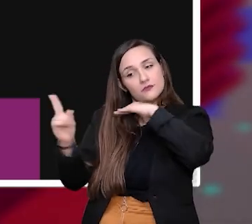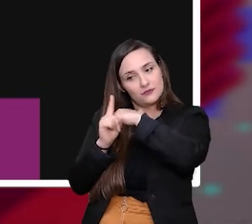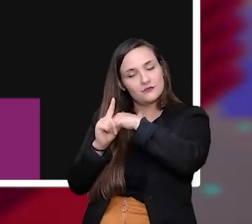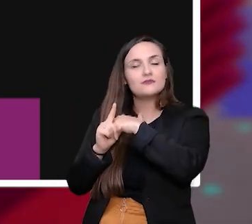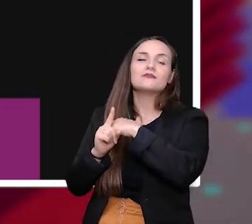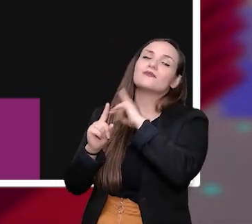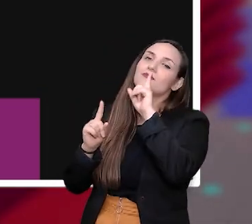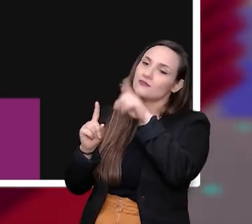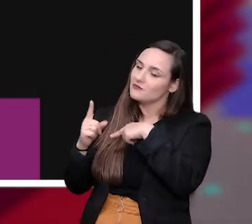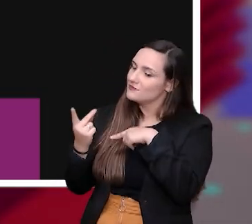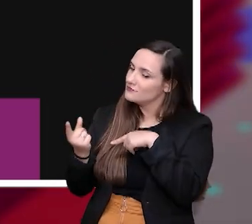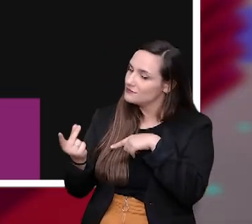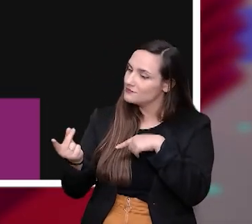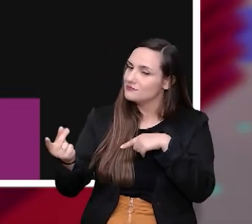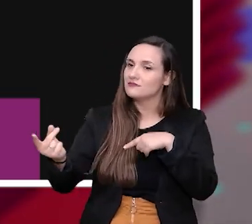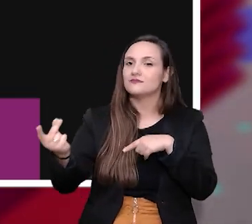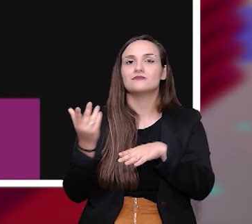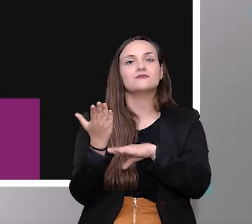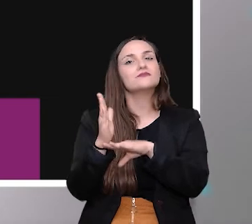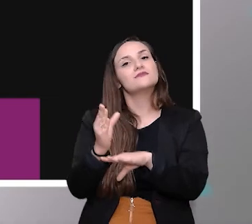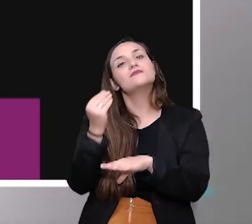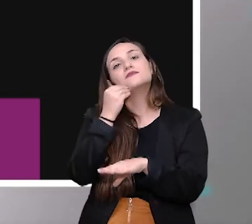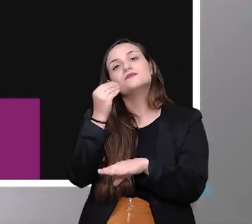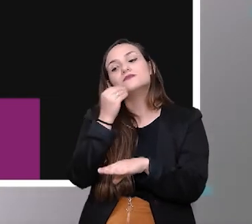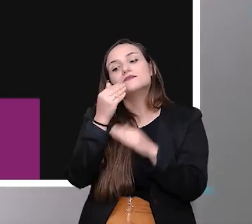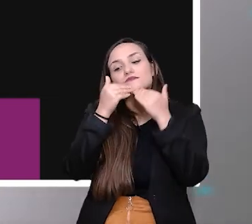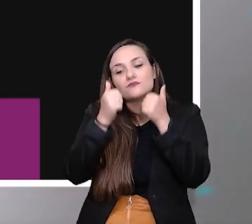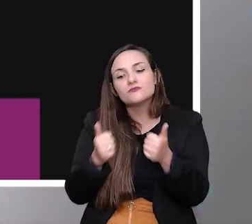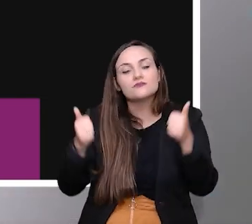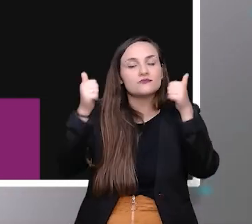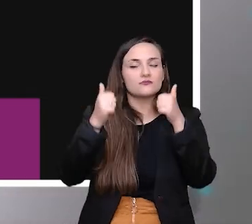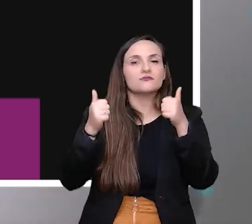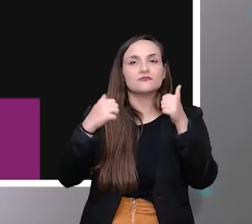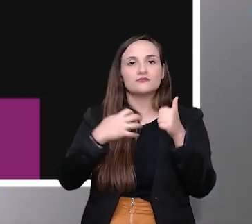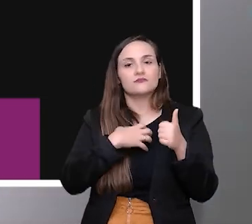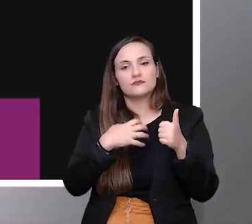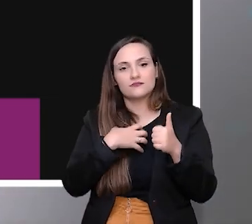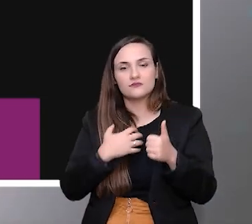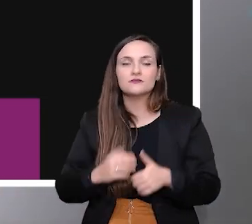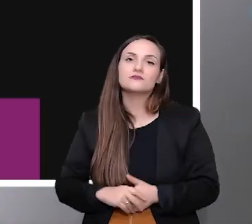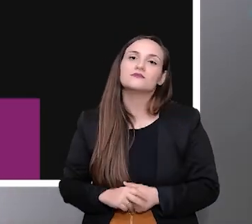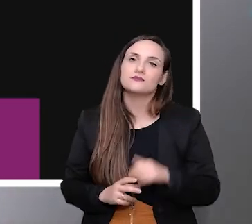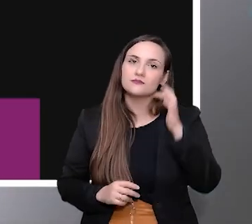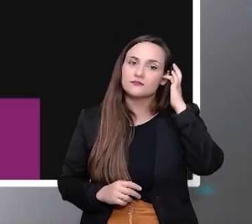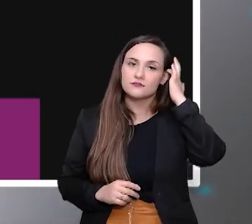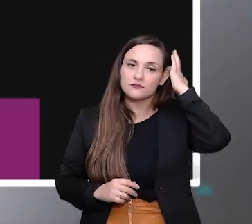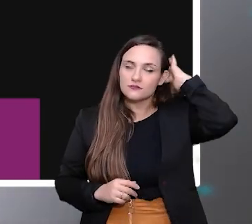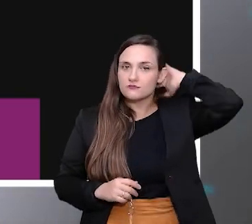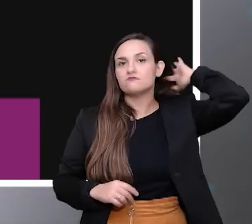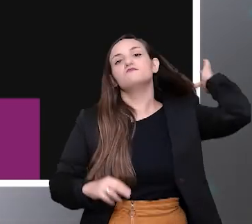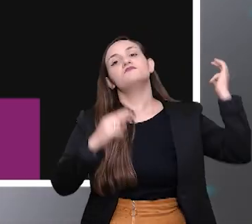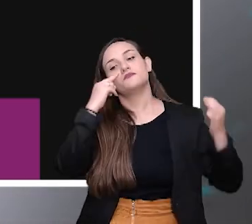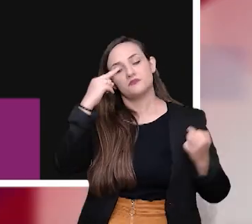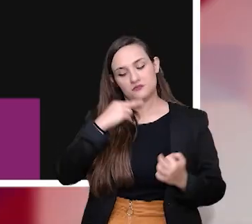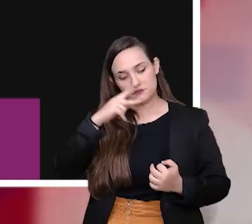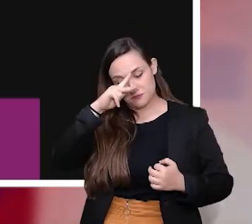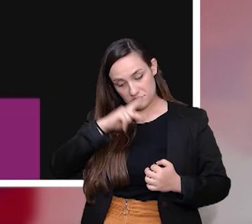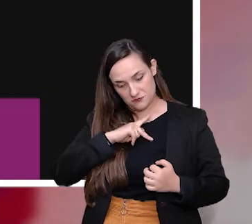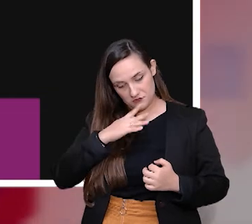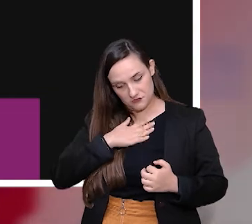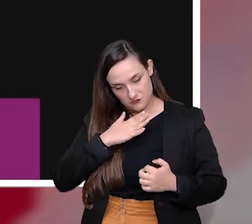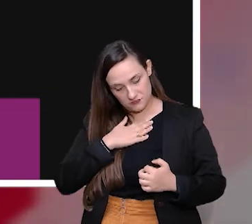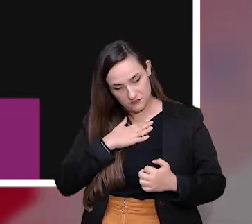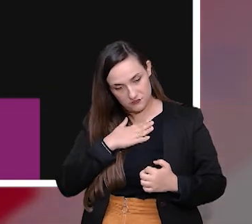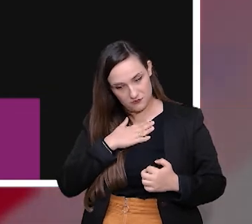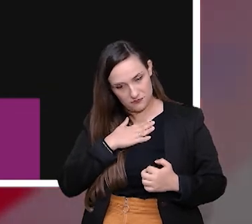longa duração para ajudar a pessoa a tentar melhorar essa condição, ter uma visão melhor de si mesmo e